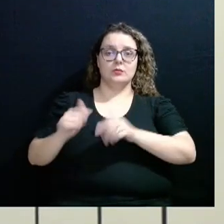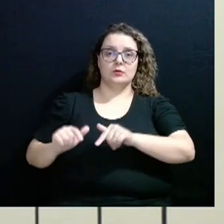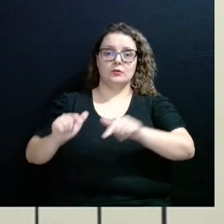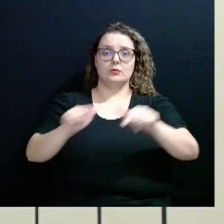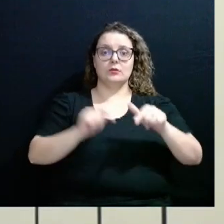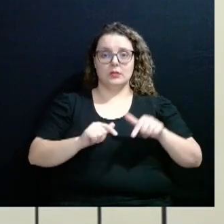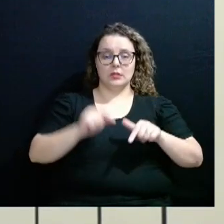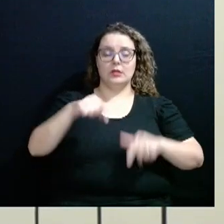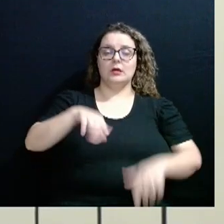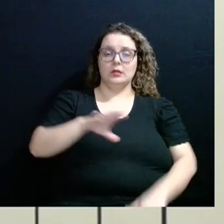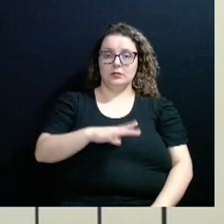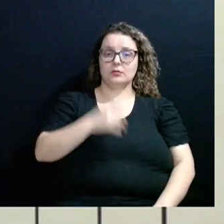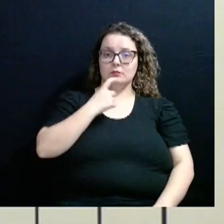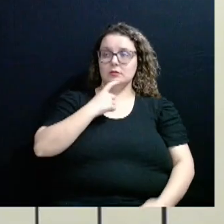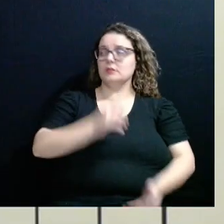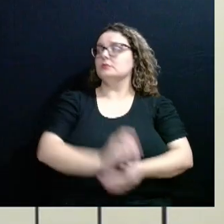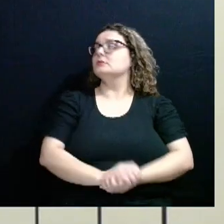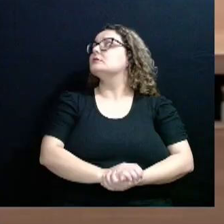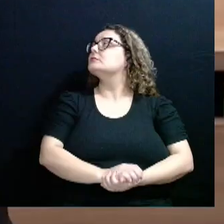em Campinas.